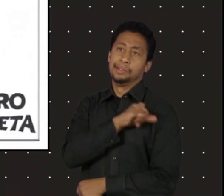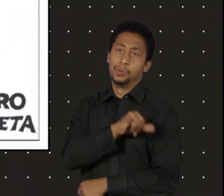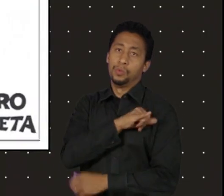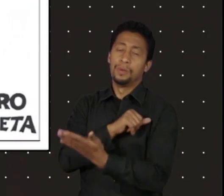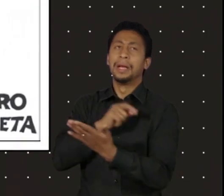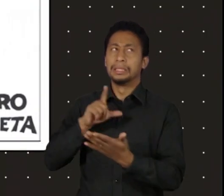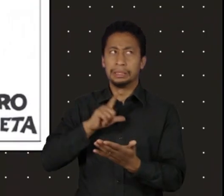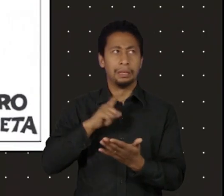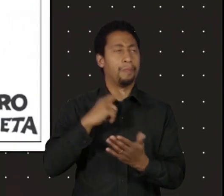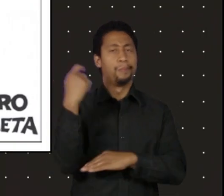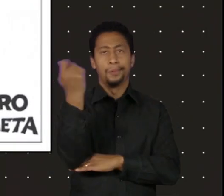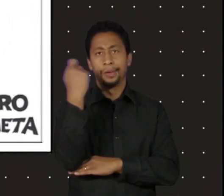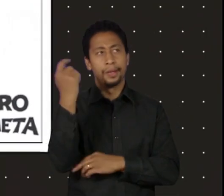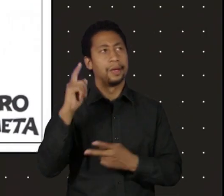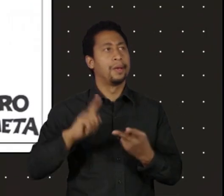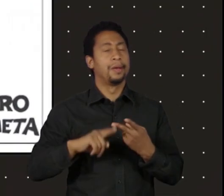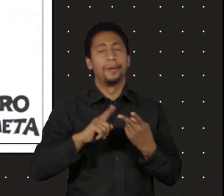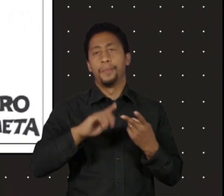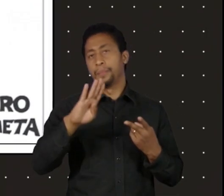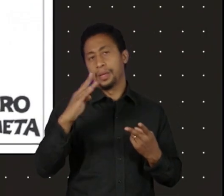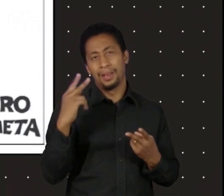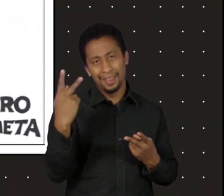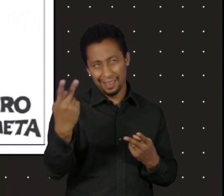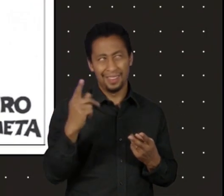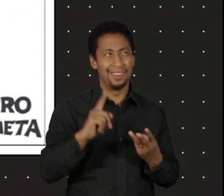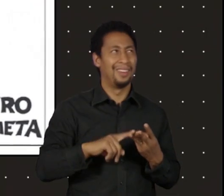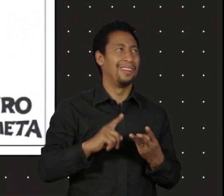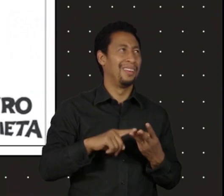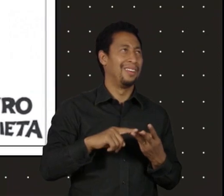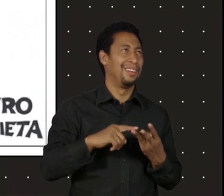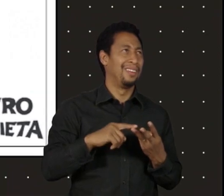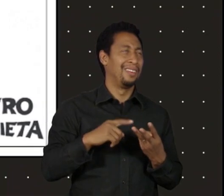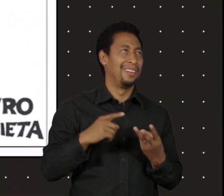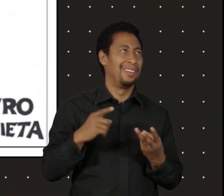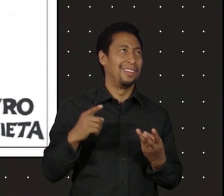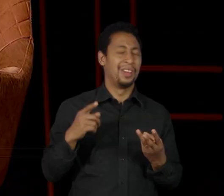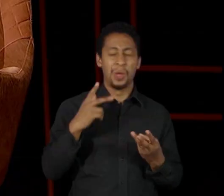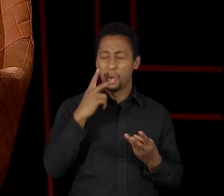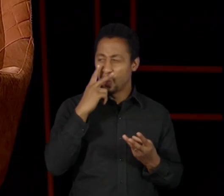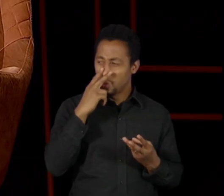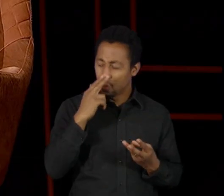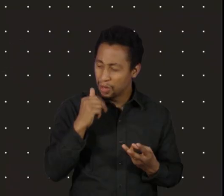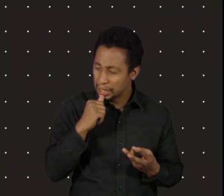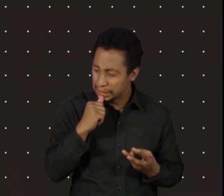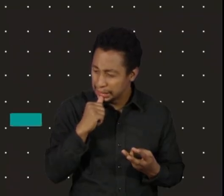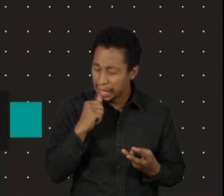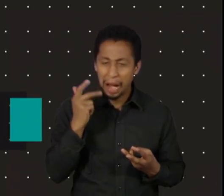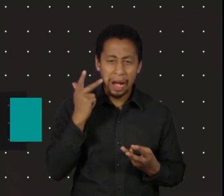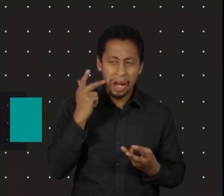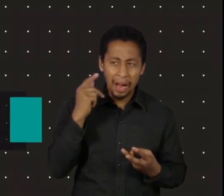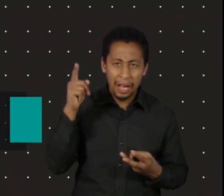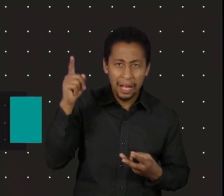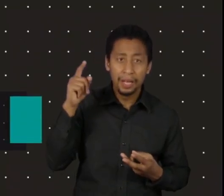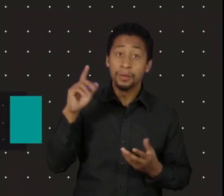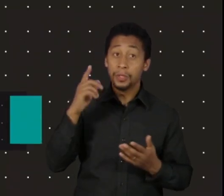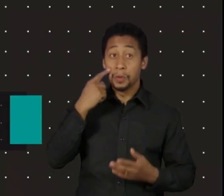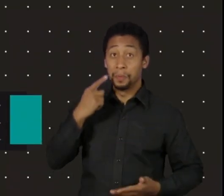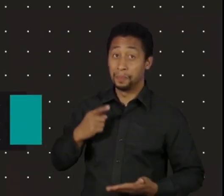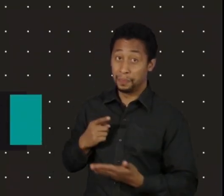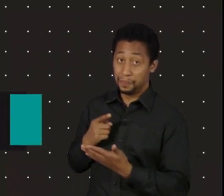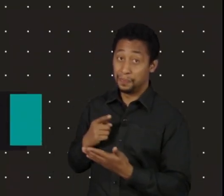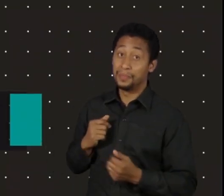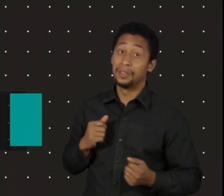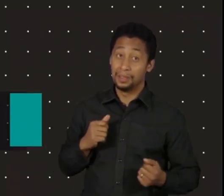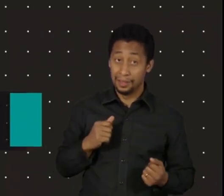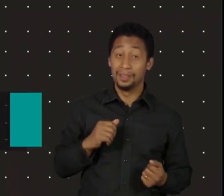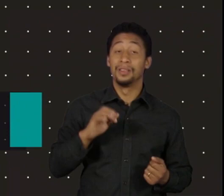fizemos Salvador, se eu não me engano. Fizemos um tour legal assim, né? E Flávio Rangel dirigindo, cara, né?